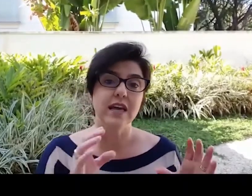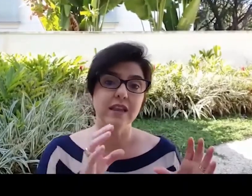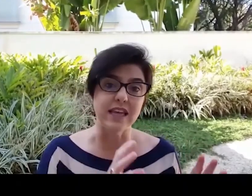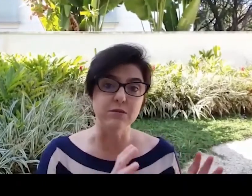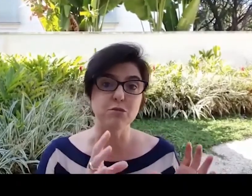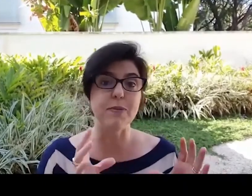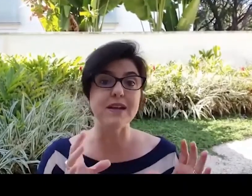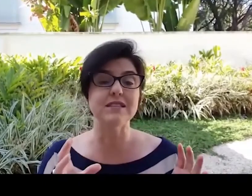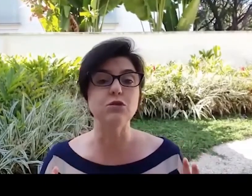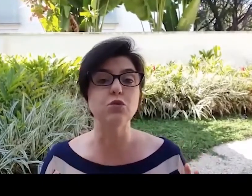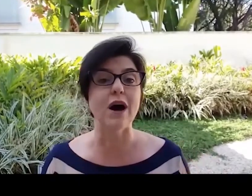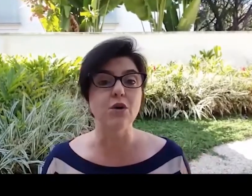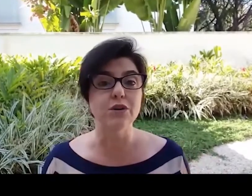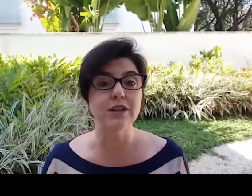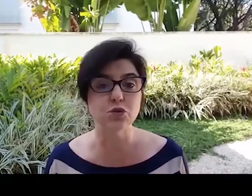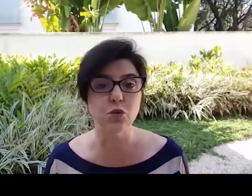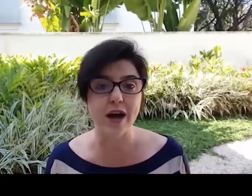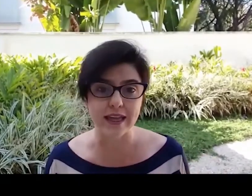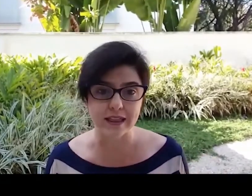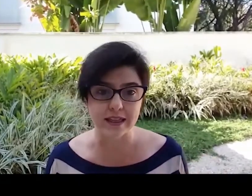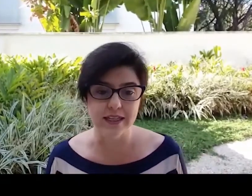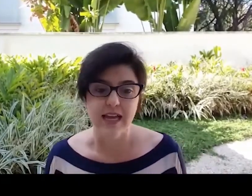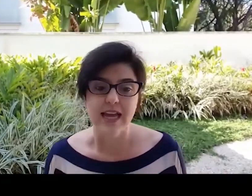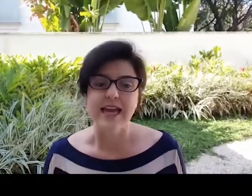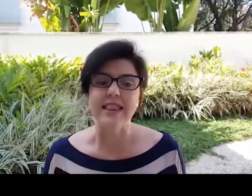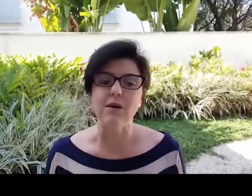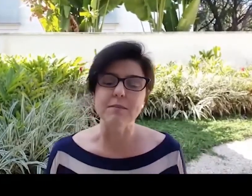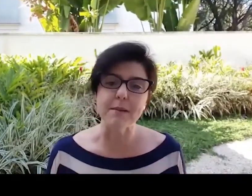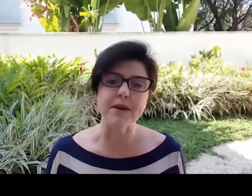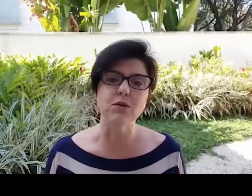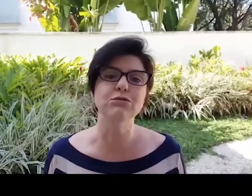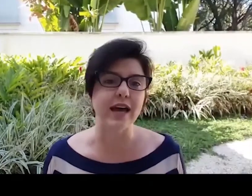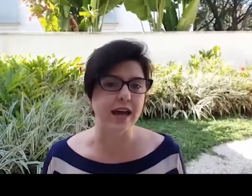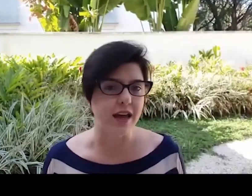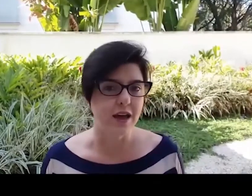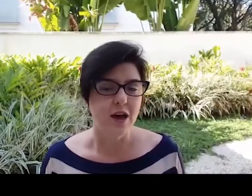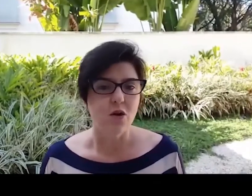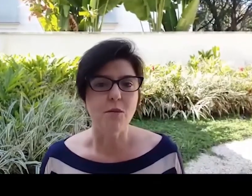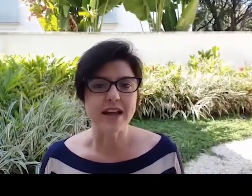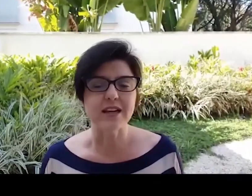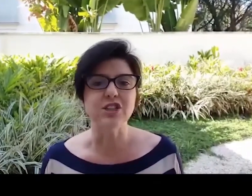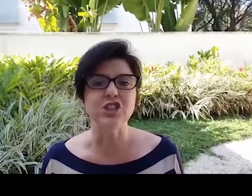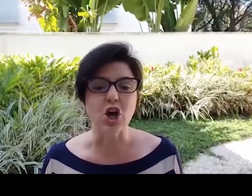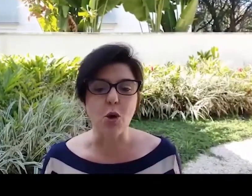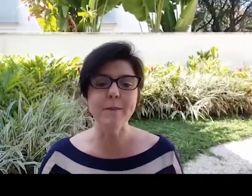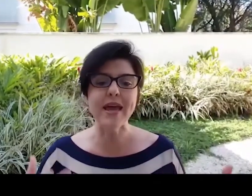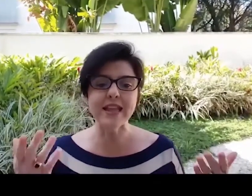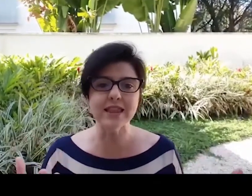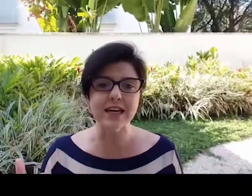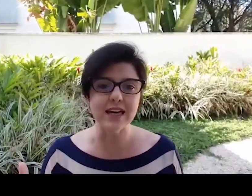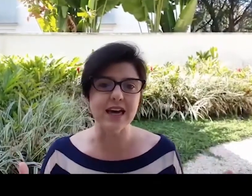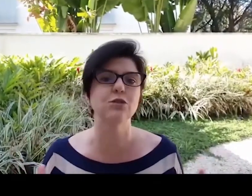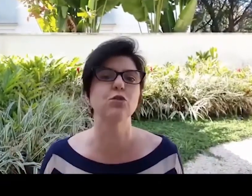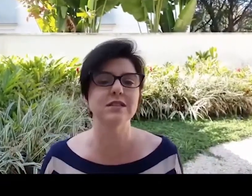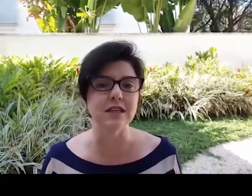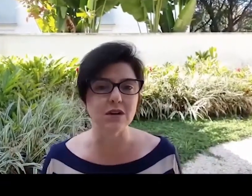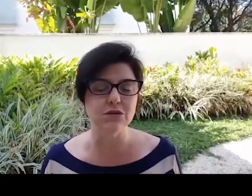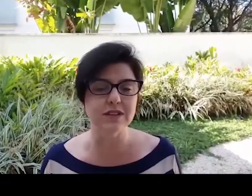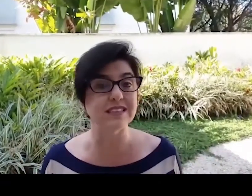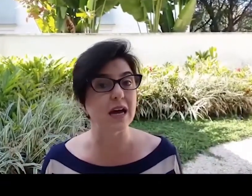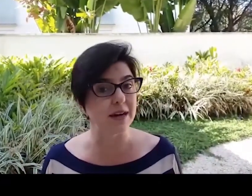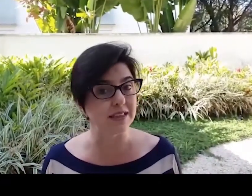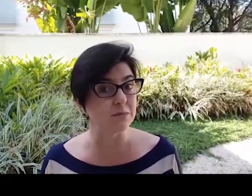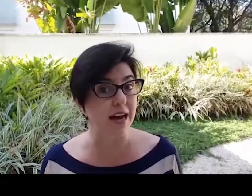em termos de percentual da sua renda. Então, a minha pergunta é: como é que a gente aumenta a doação